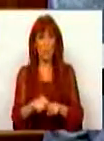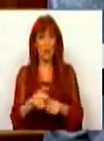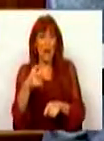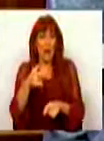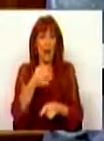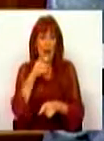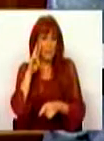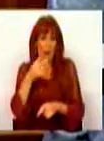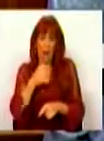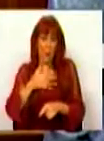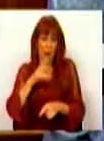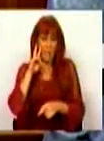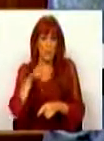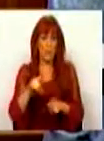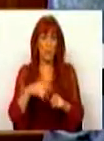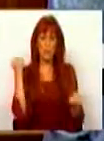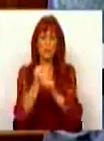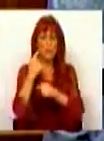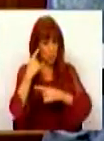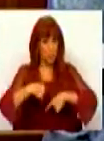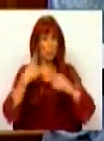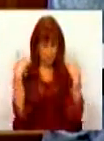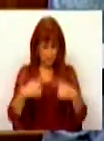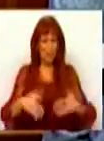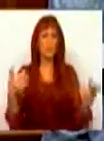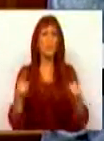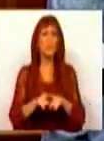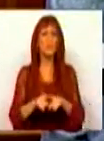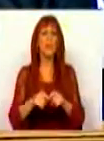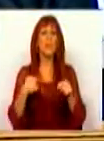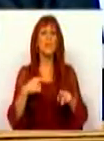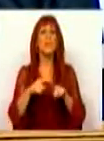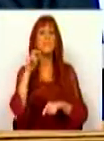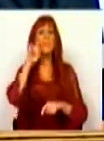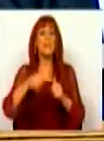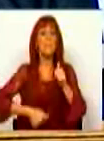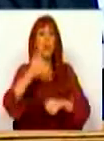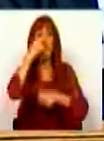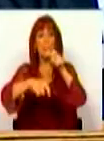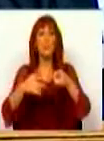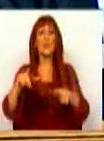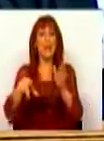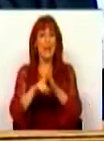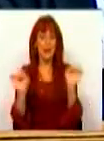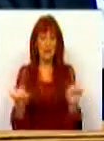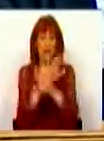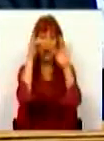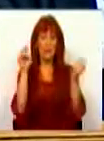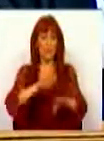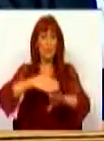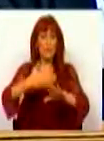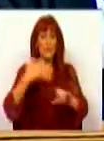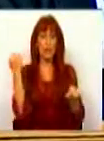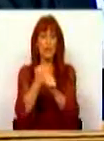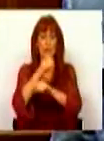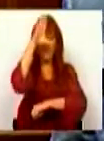vê quem não quer ver. São os serviços públicos que melhor defendem o cidadão. E nesta lei está claro o reforço do